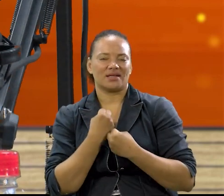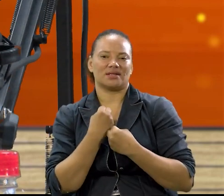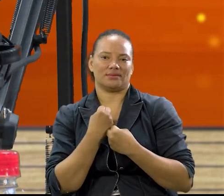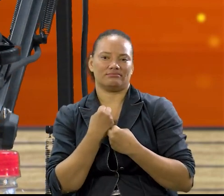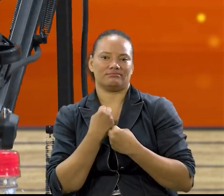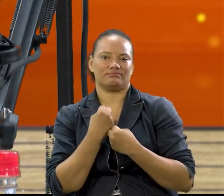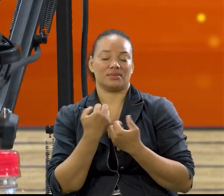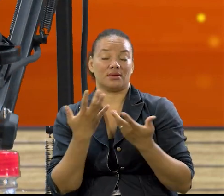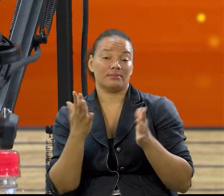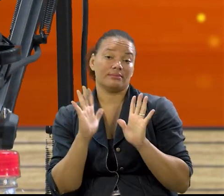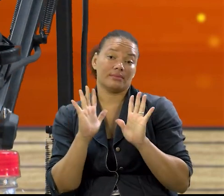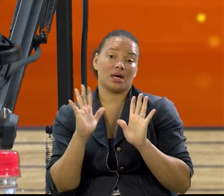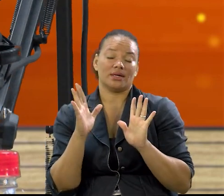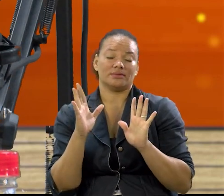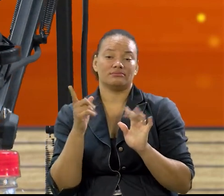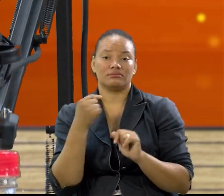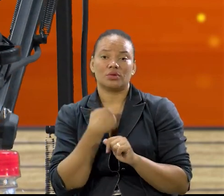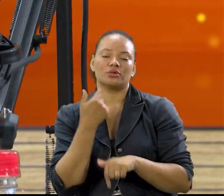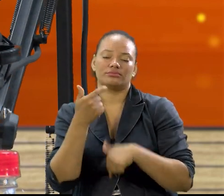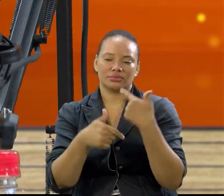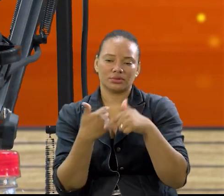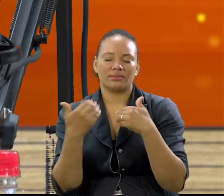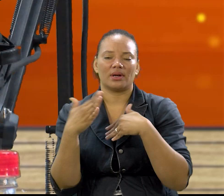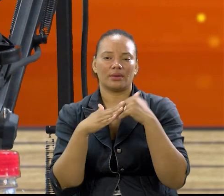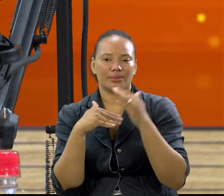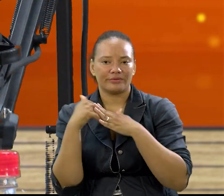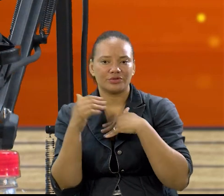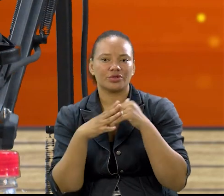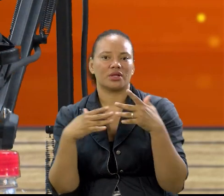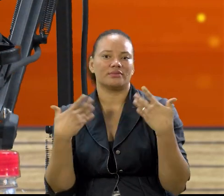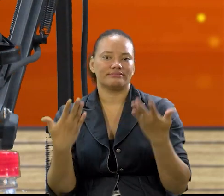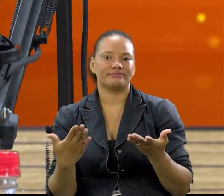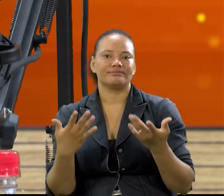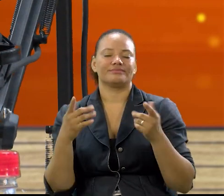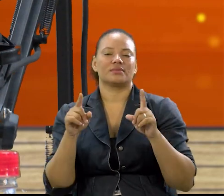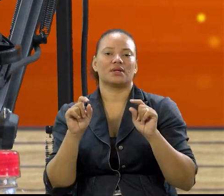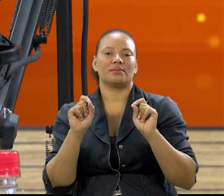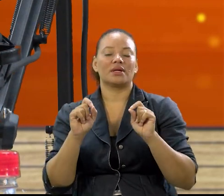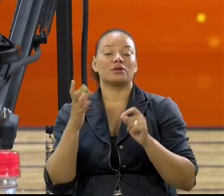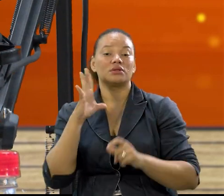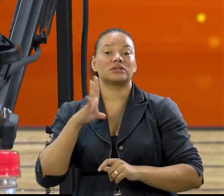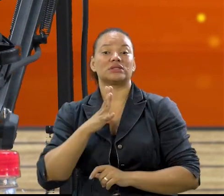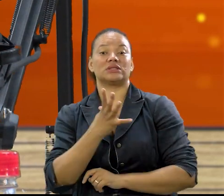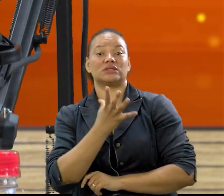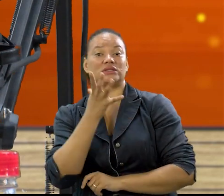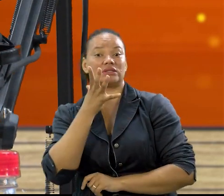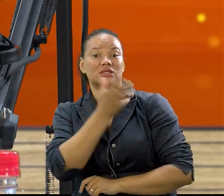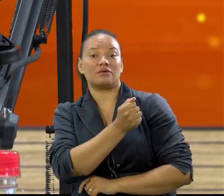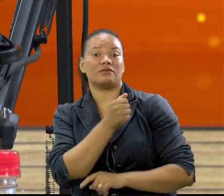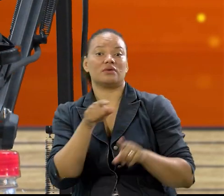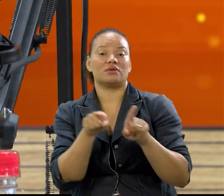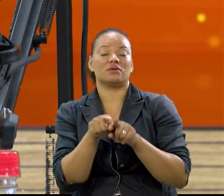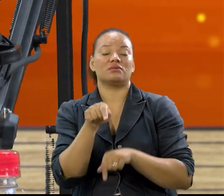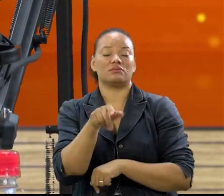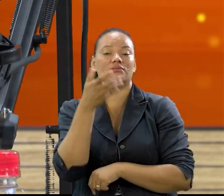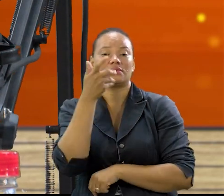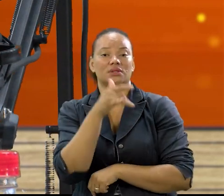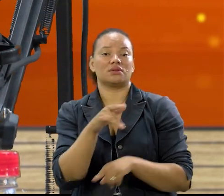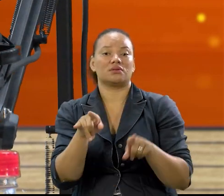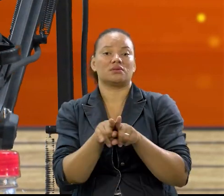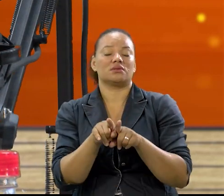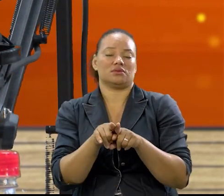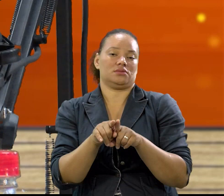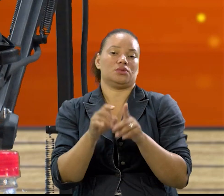chocado mas a gente tem que ser temos que atuar para que a gente possa eh eh salvar a criança né